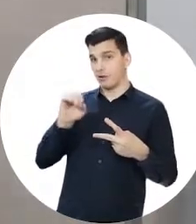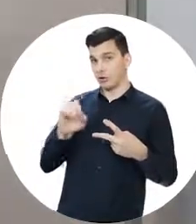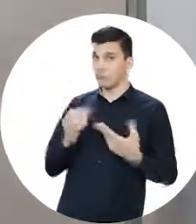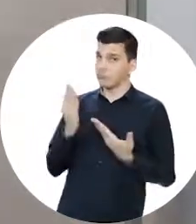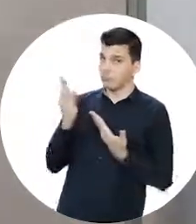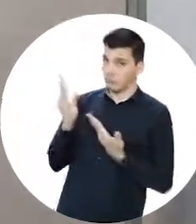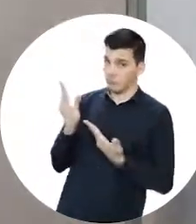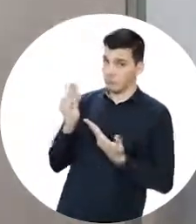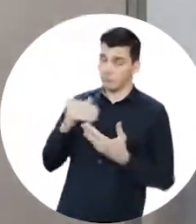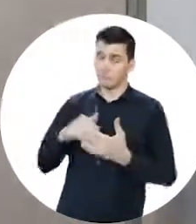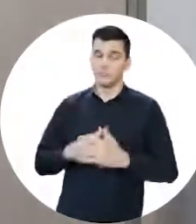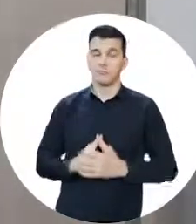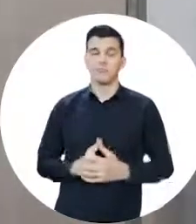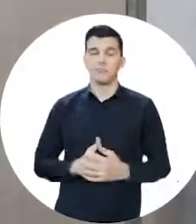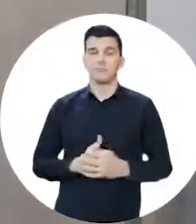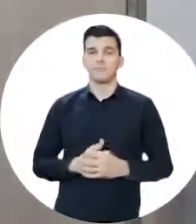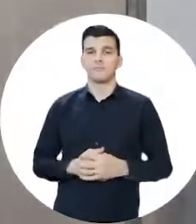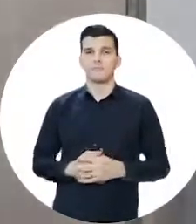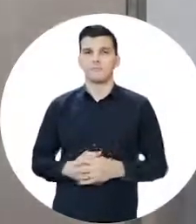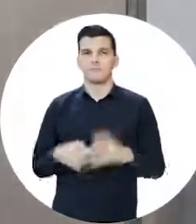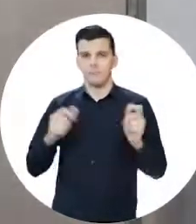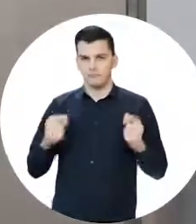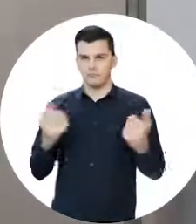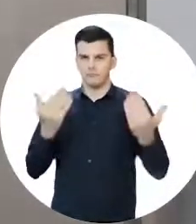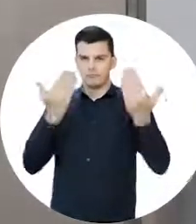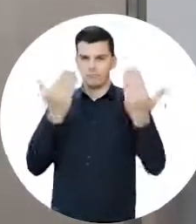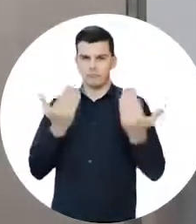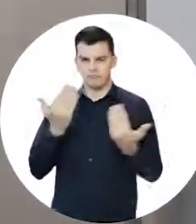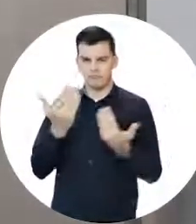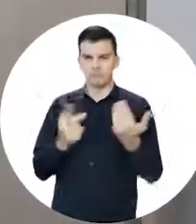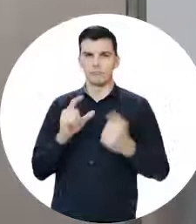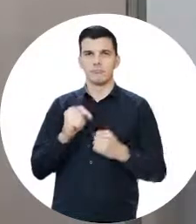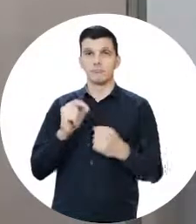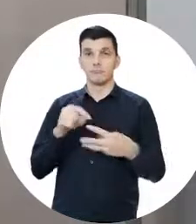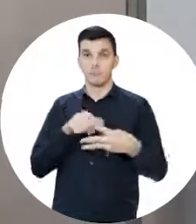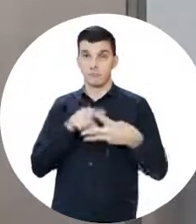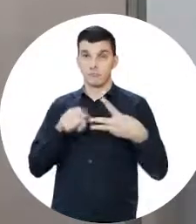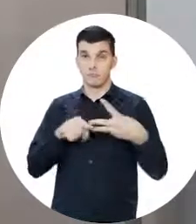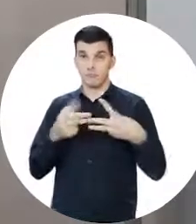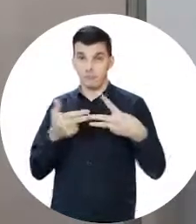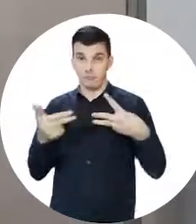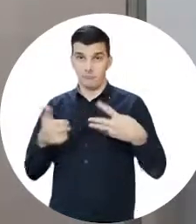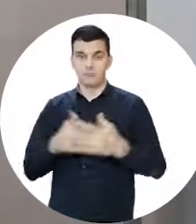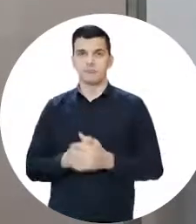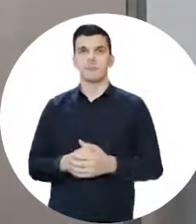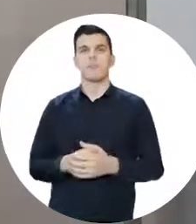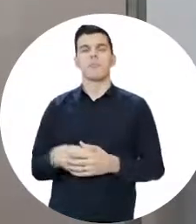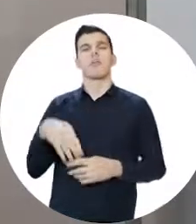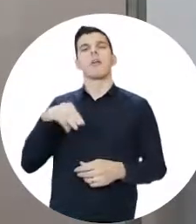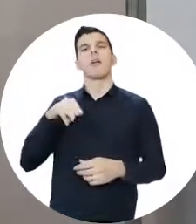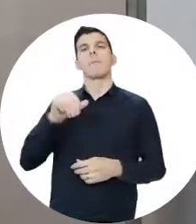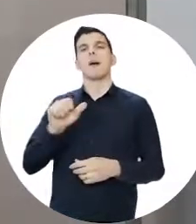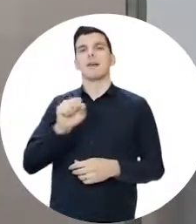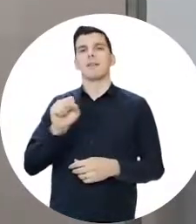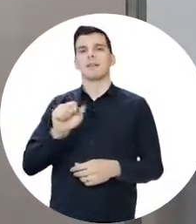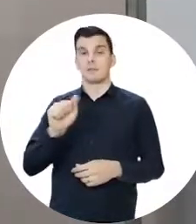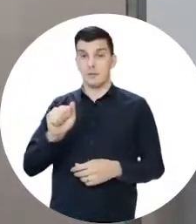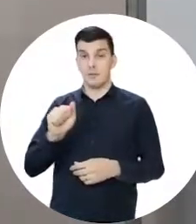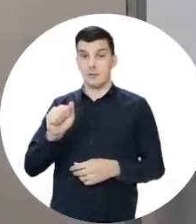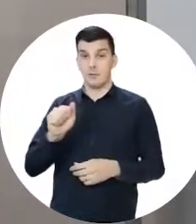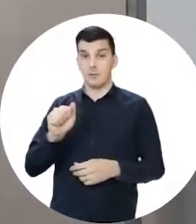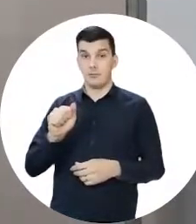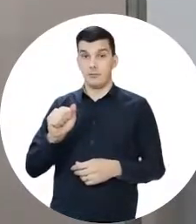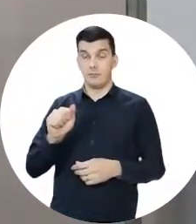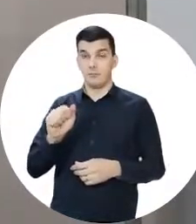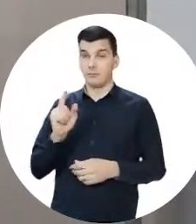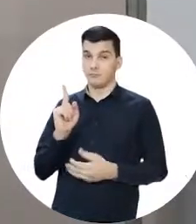volume, certo? A gente pode associar isso a 3 componentes. Massa de soluto